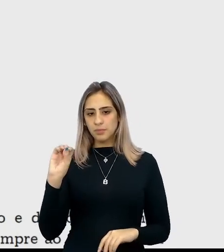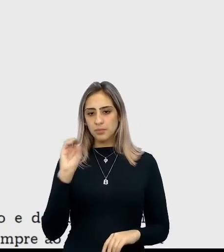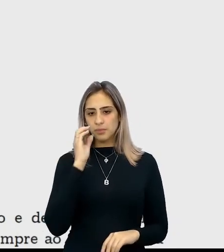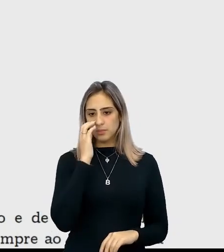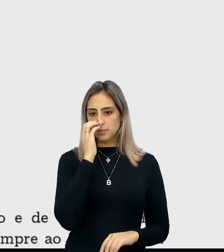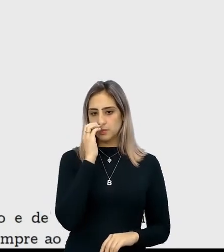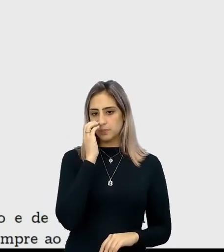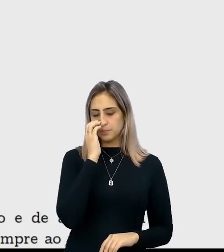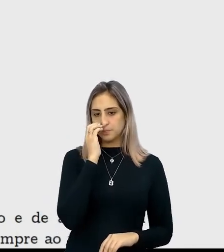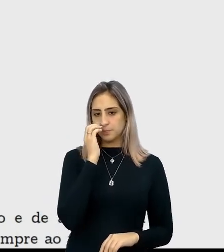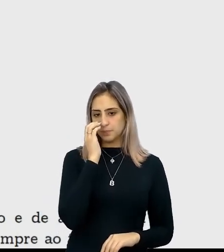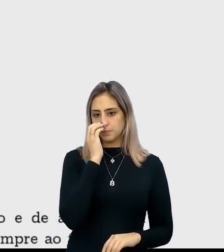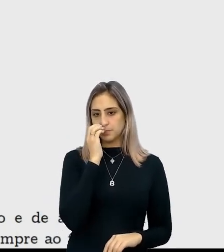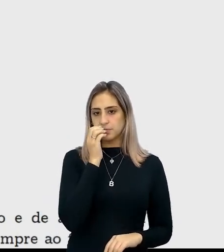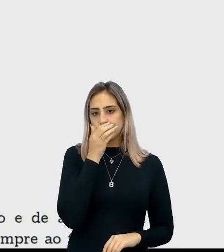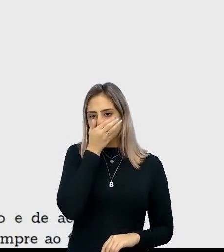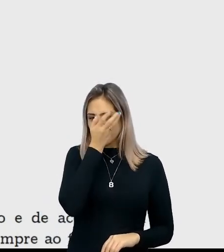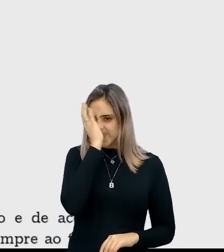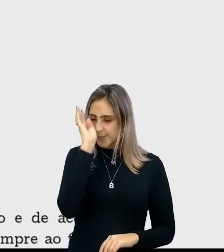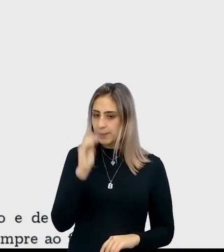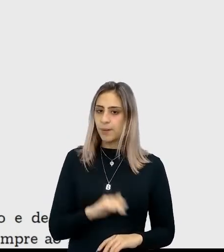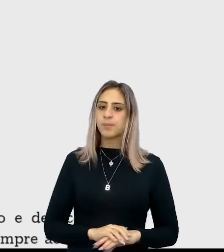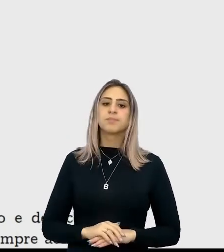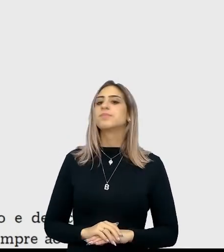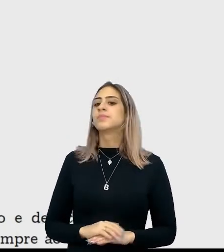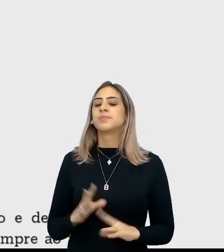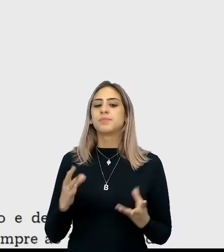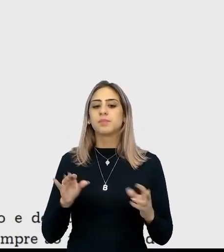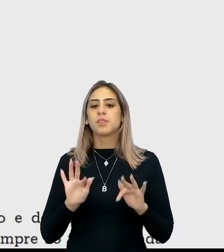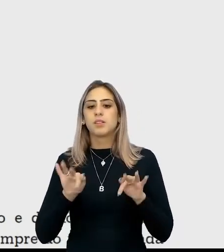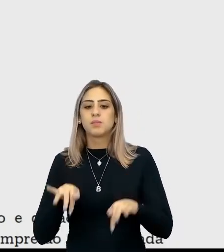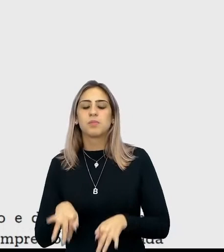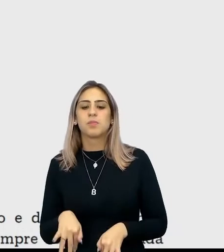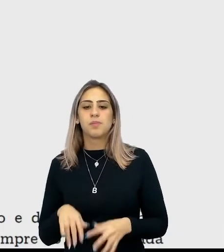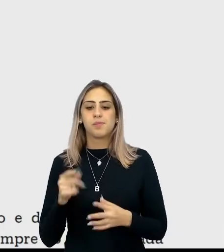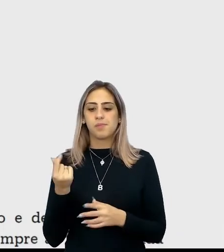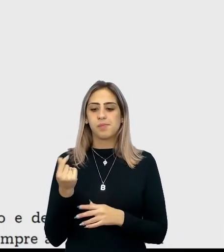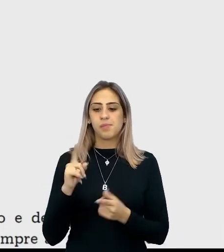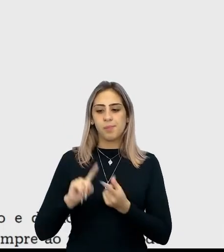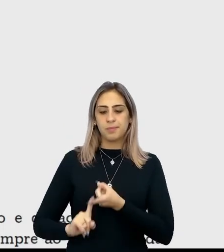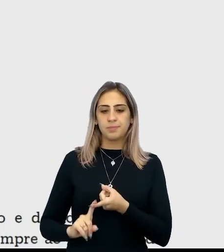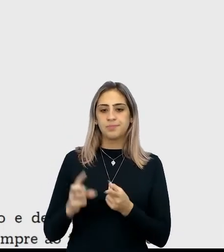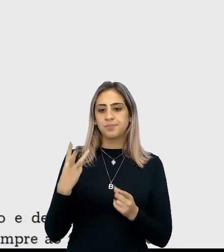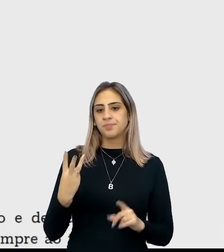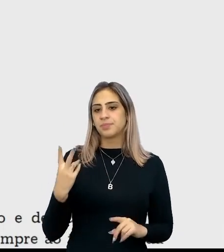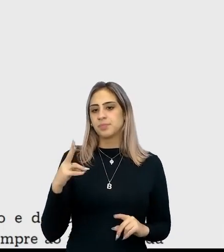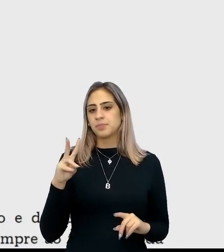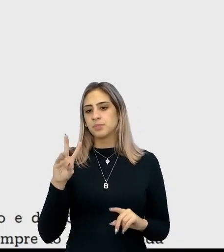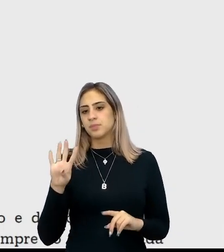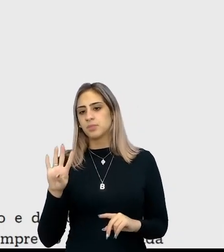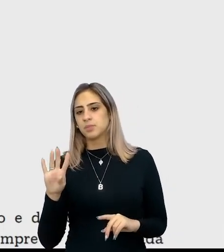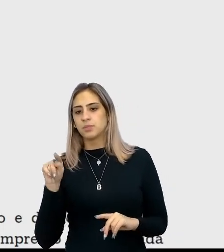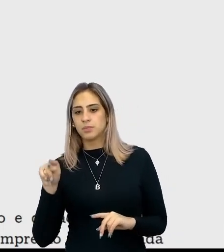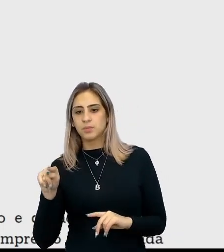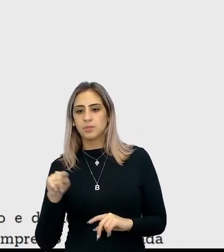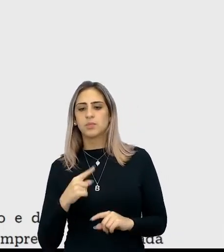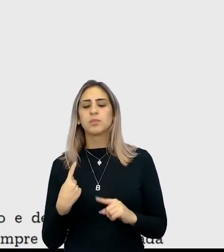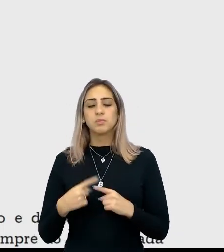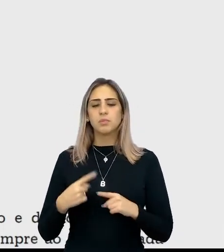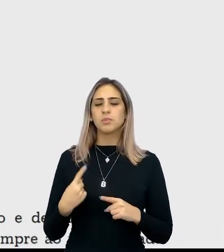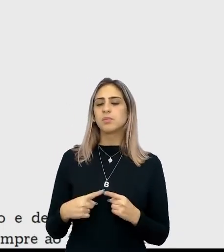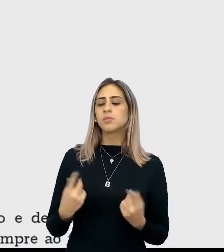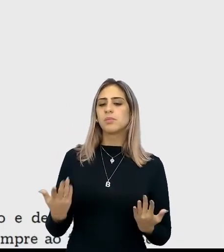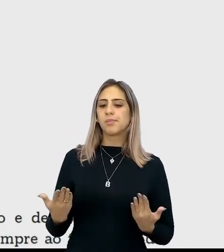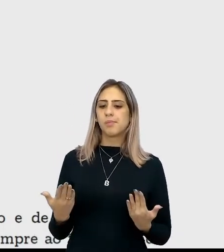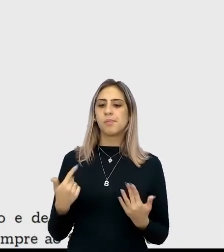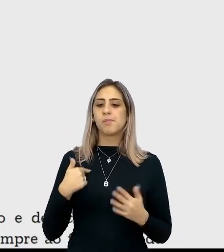12.480, um montante aí no final de saldo devedor, 324 mil. Por que isso? Porque